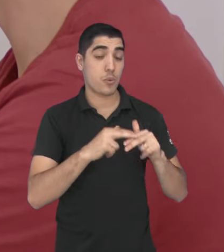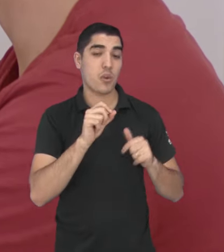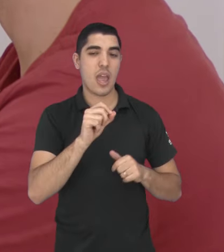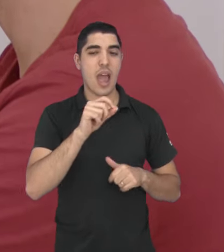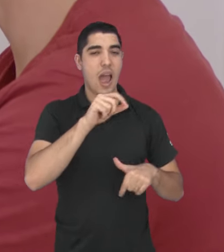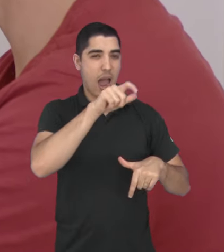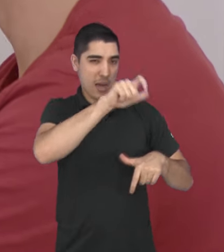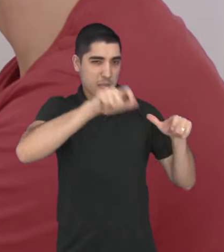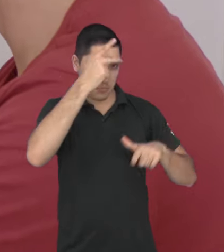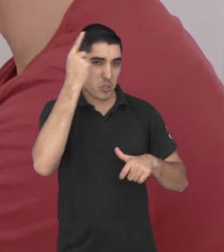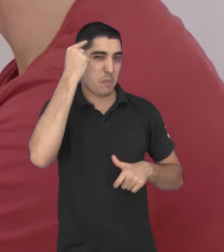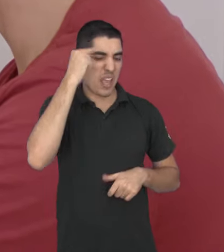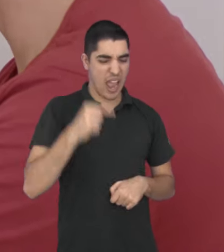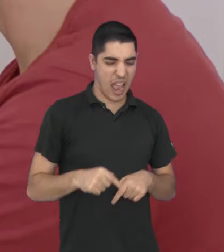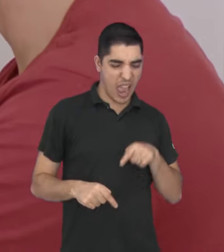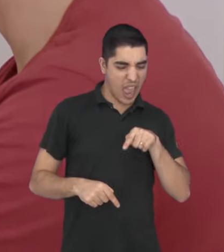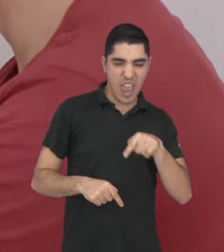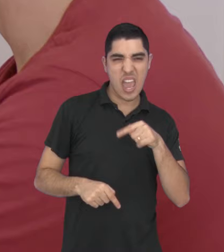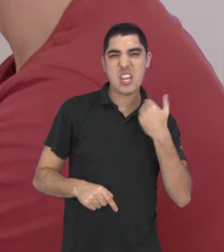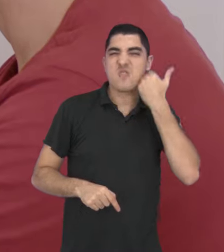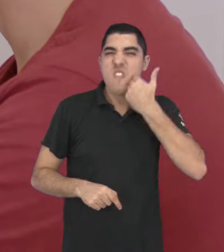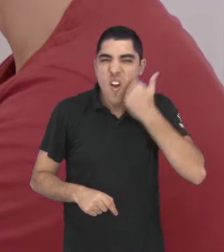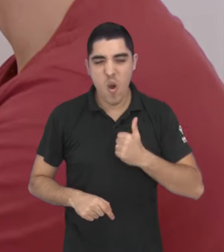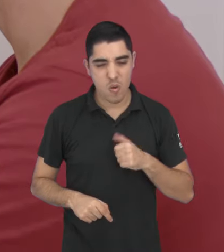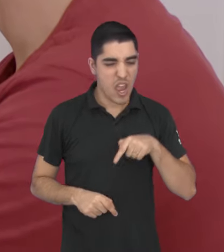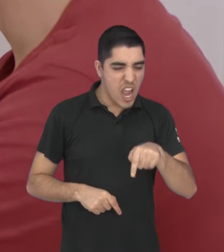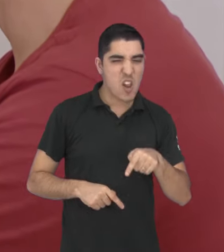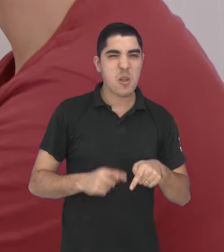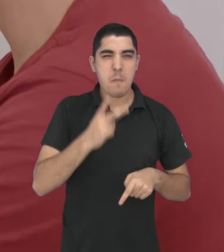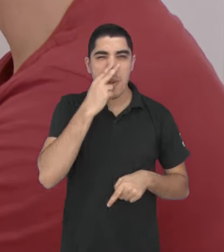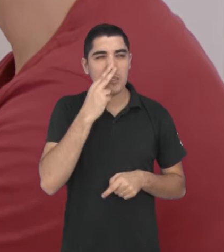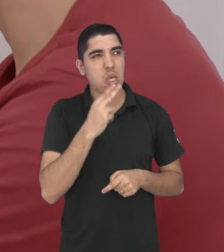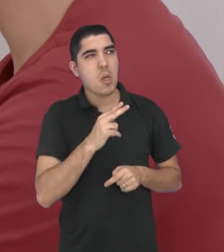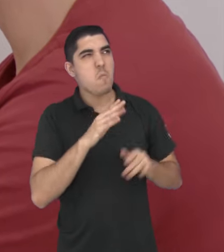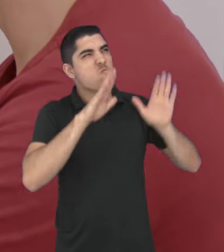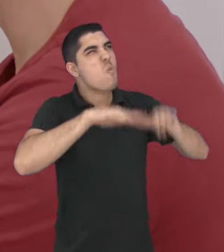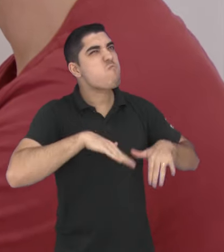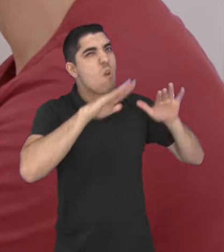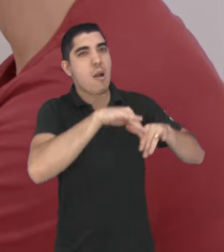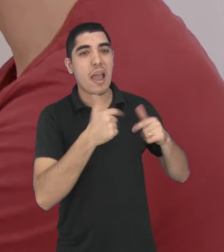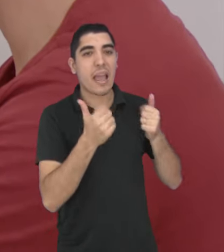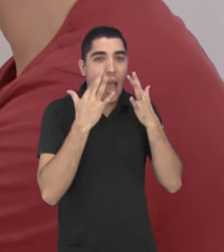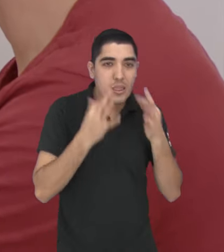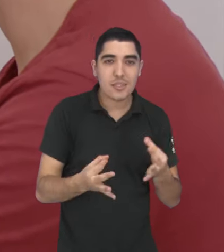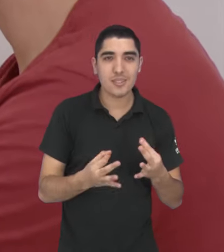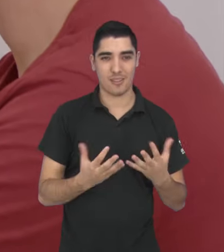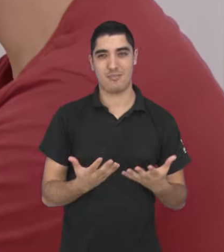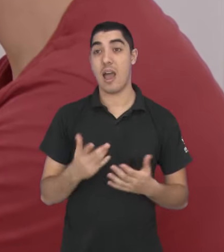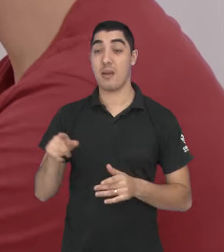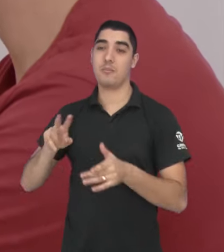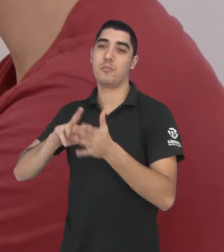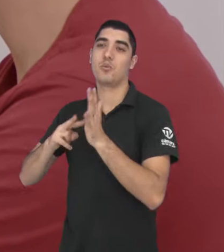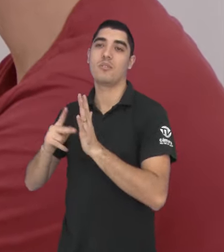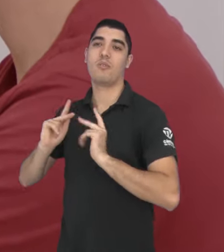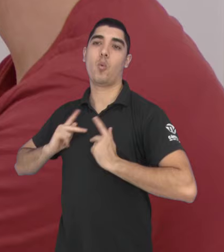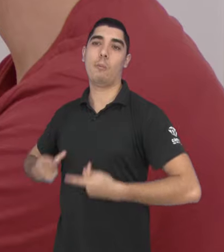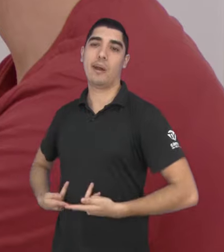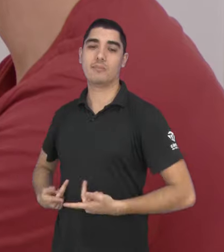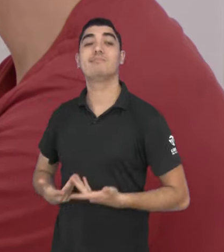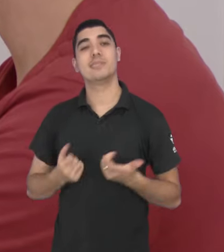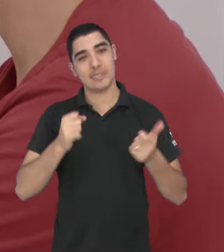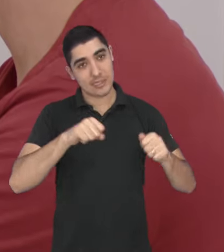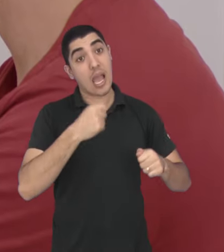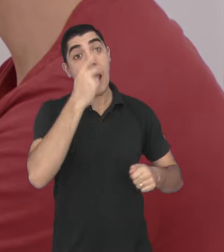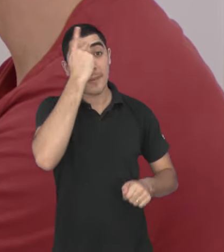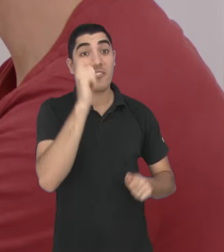uma birra, como sendo, né, pra chamar atenção, tá fazendo a humanização, novamente. A humanização. E aí, o que a pessoa faz?